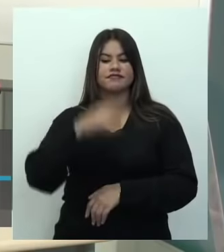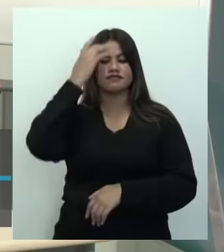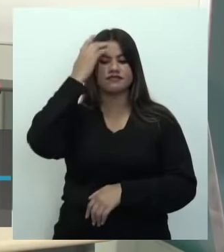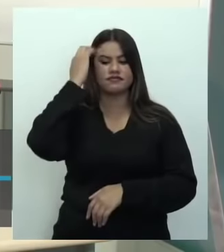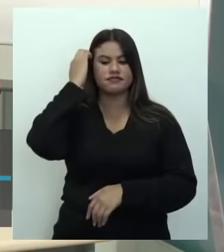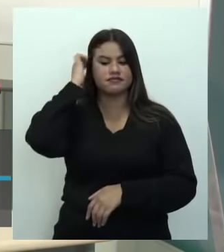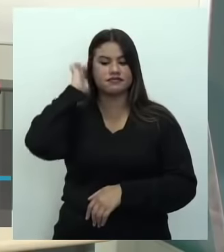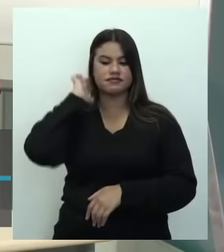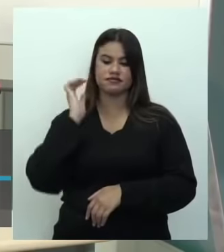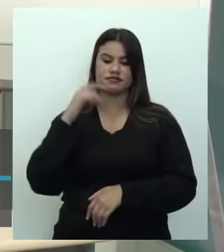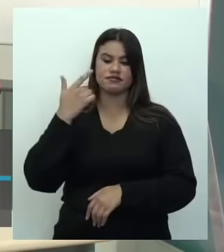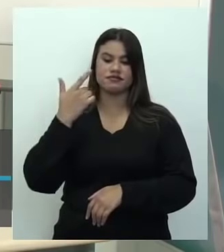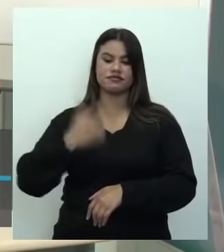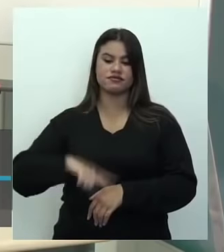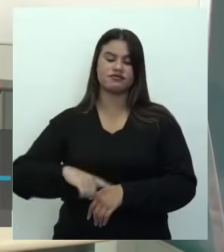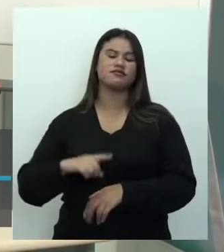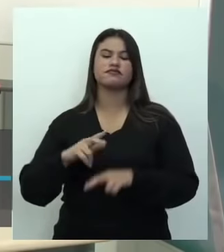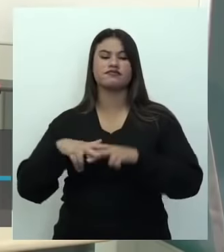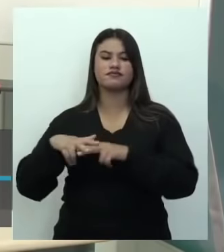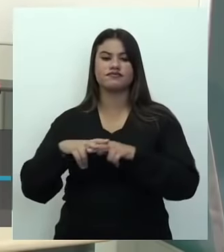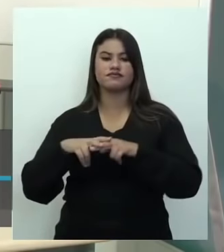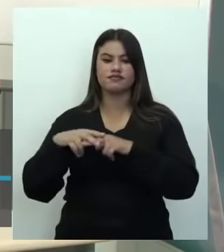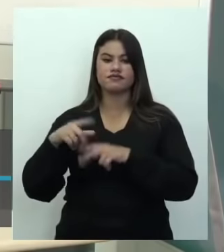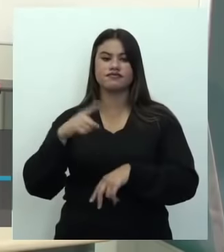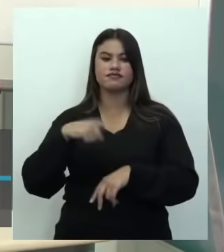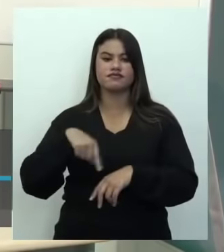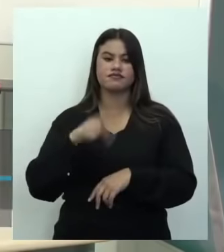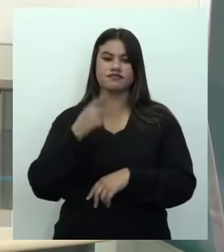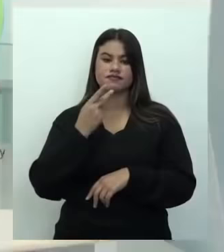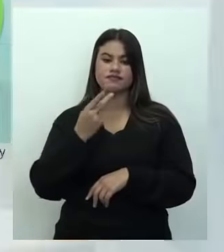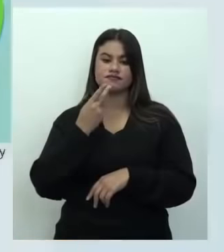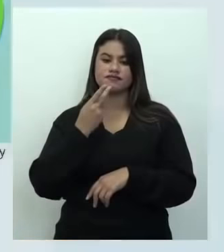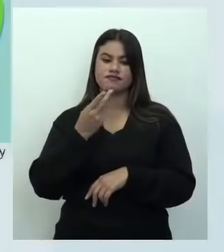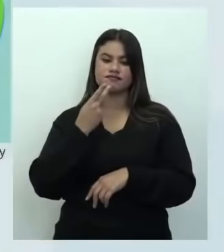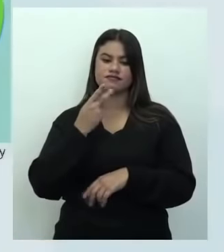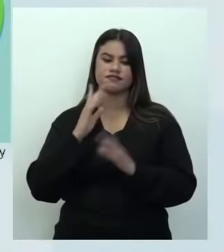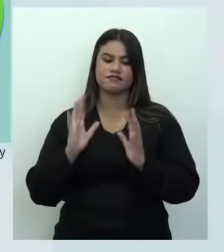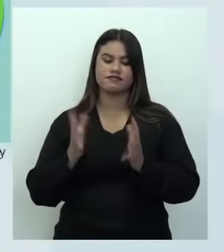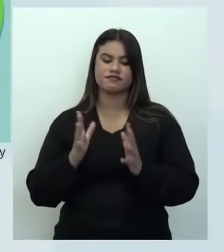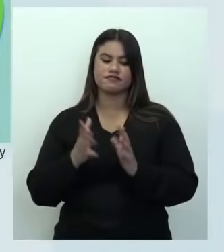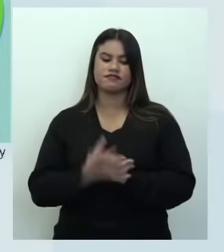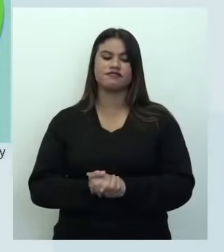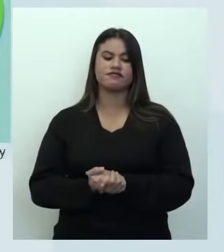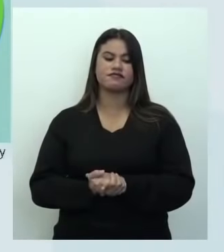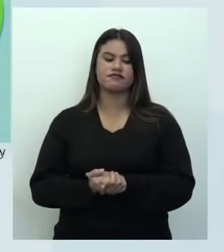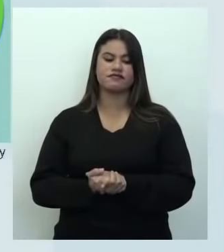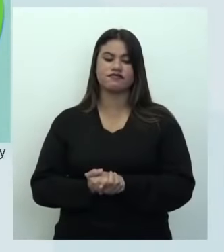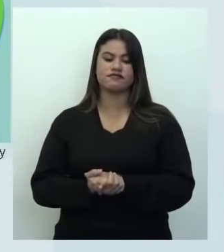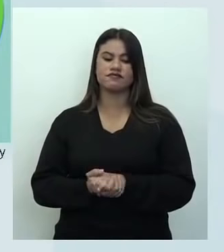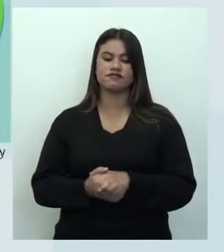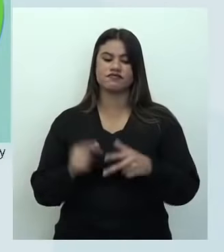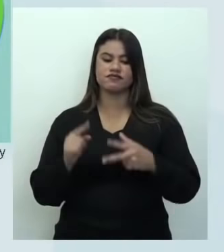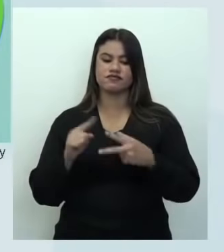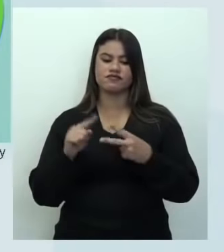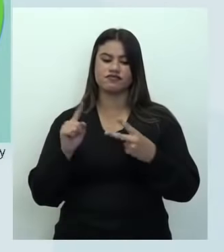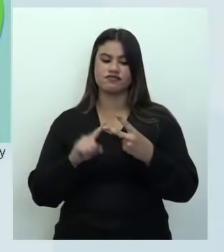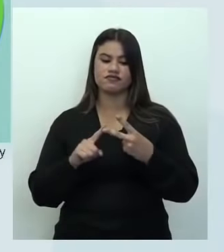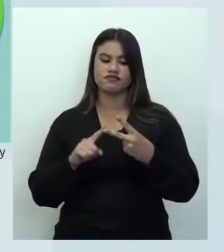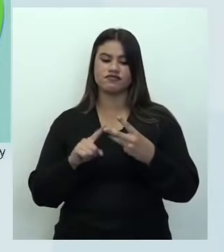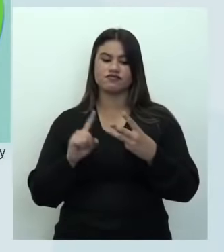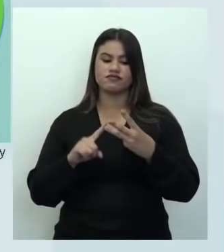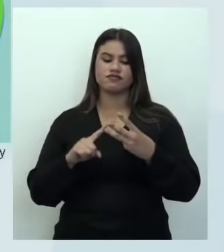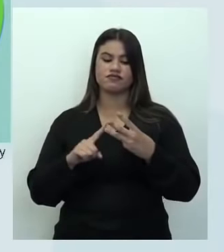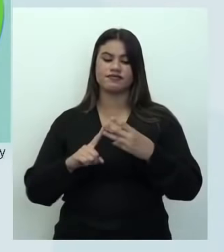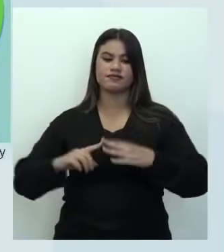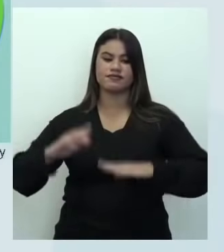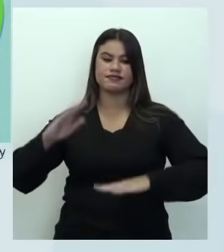nossa retomada e tudo mais, nós já falamos dos elementos do mapa e também nós já falamos sobre a cartografia